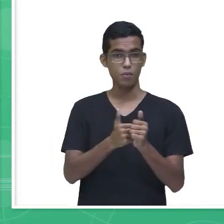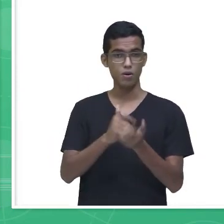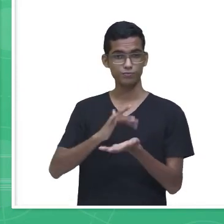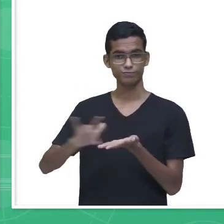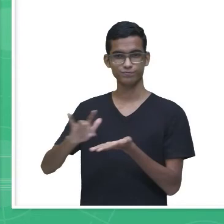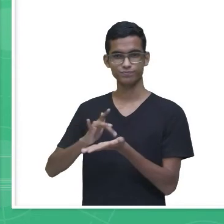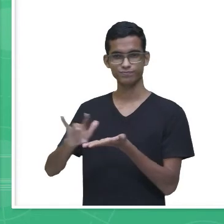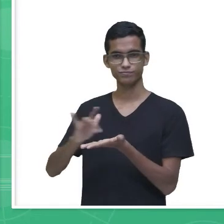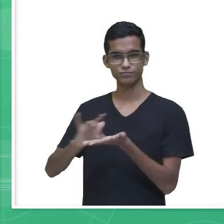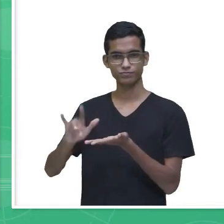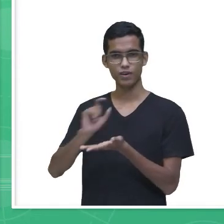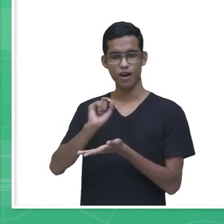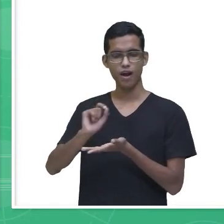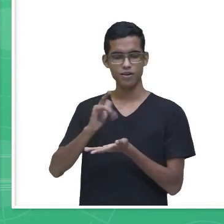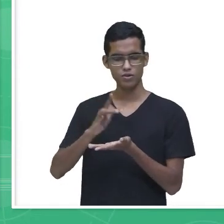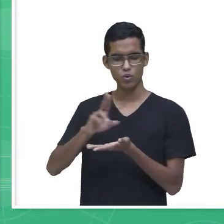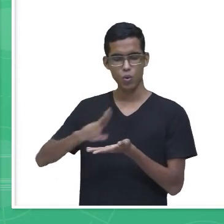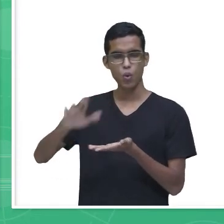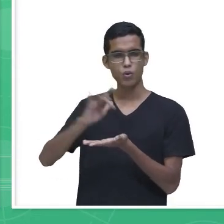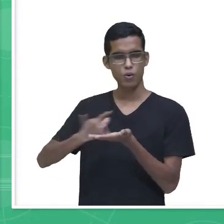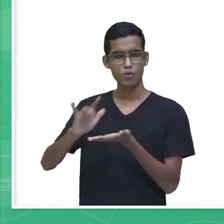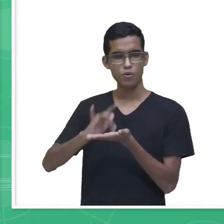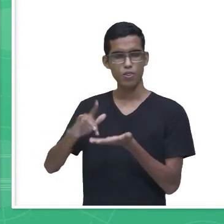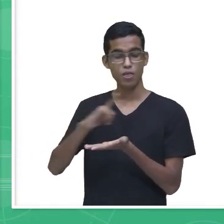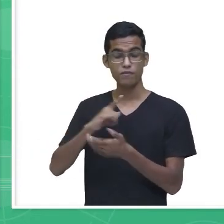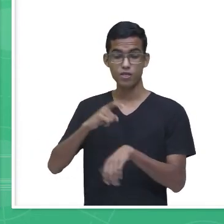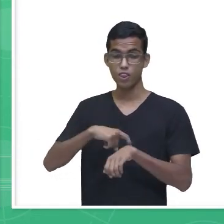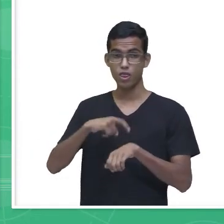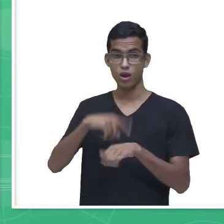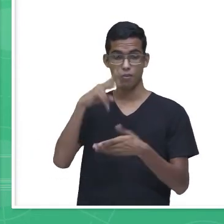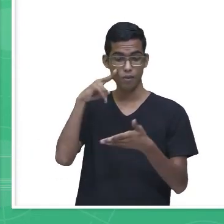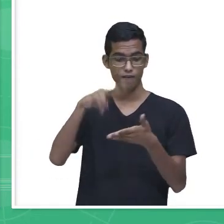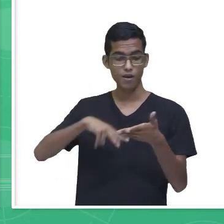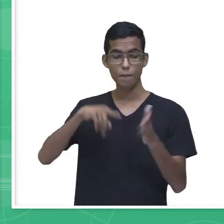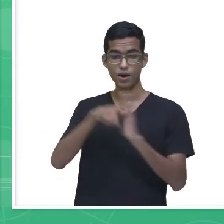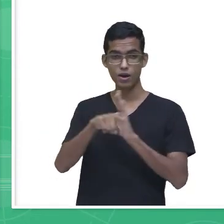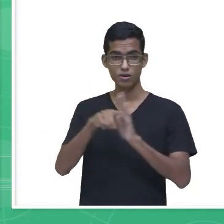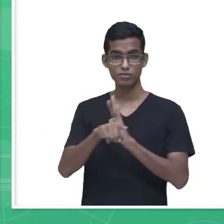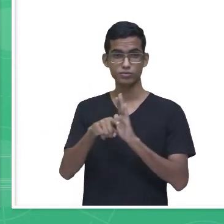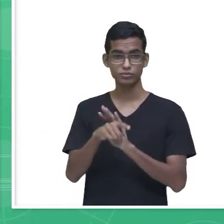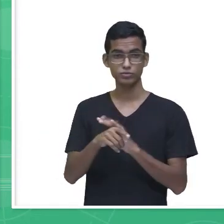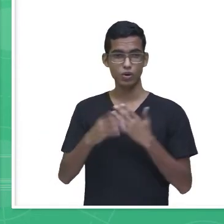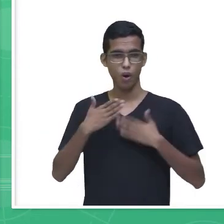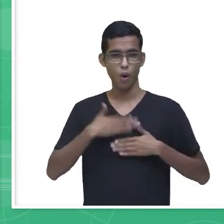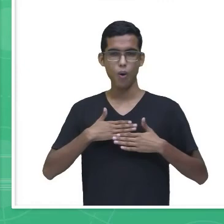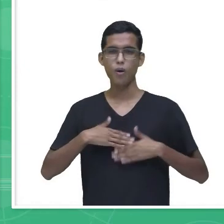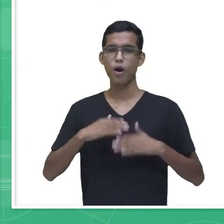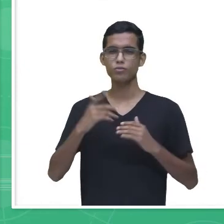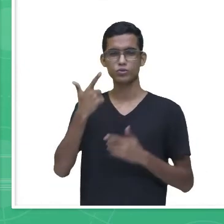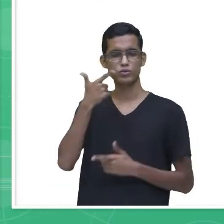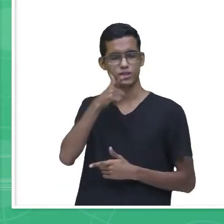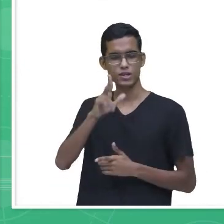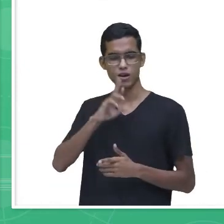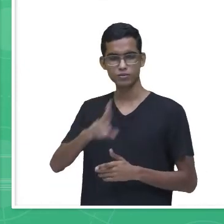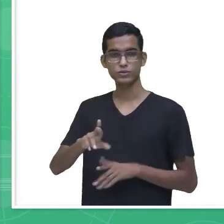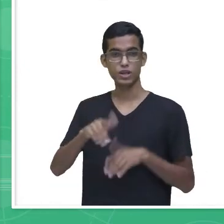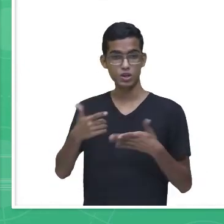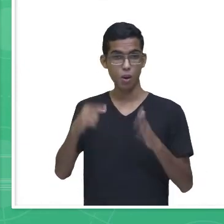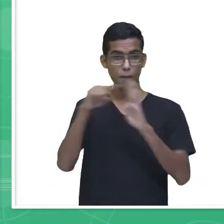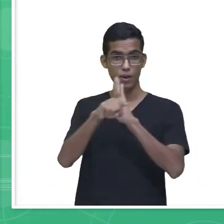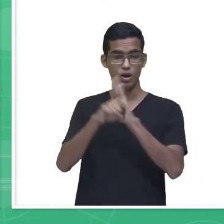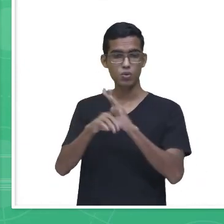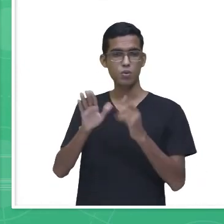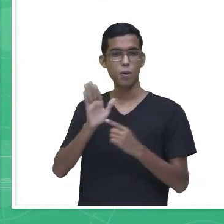Então, quem acompanhou e teve mais tempo para analisar aí com calma a questão. E como eu já falei, a questão traz o tema da